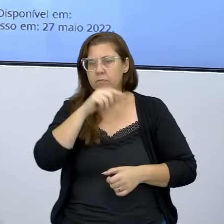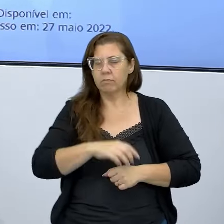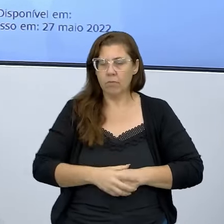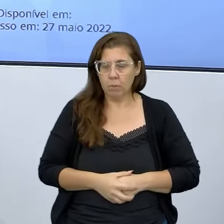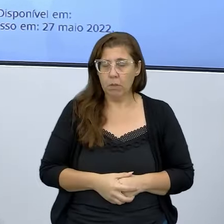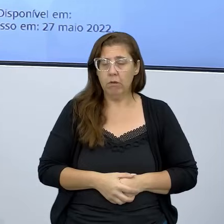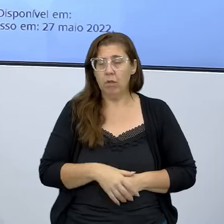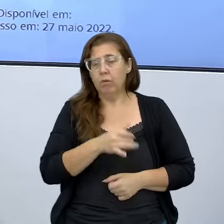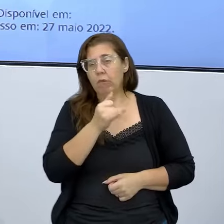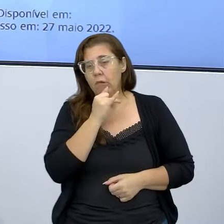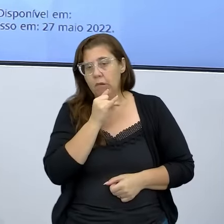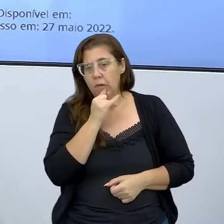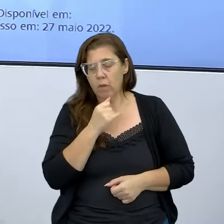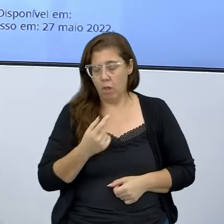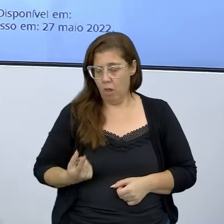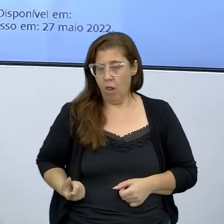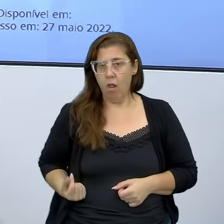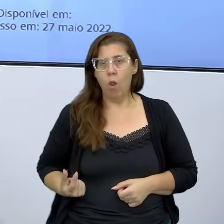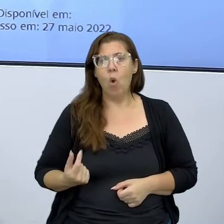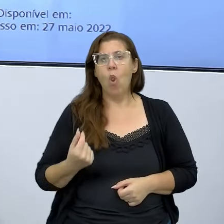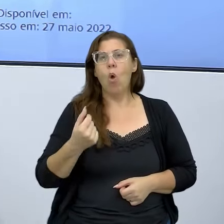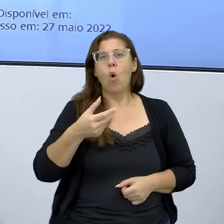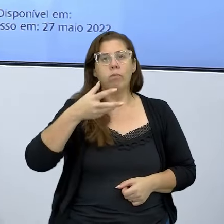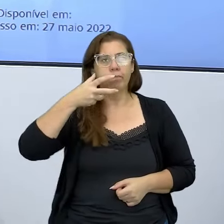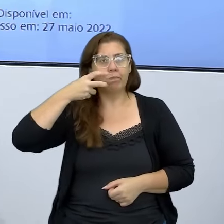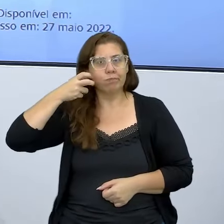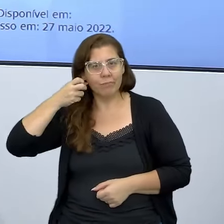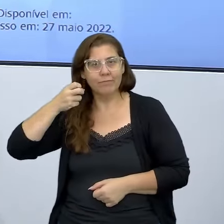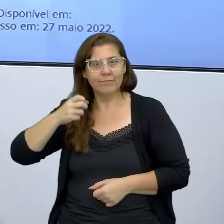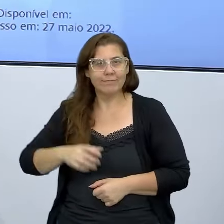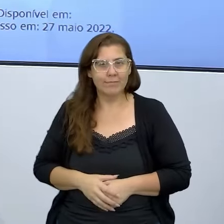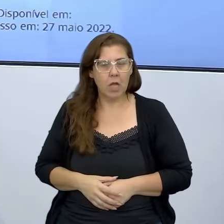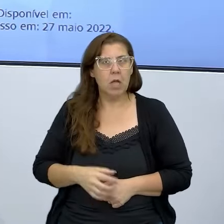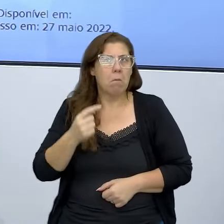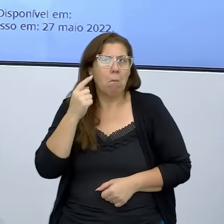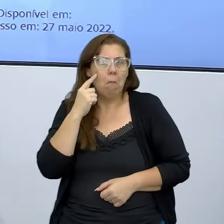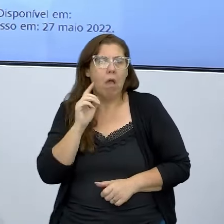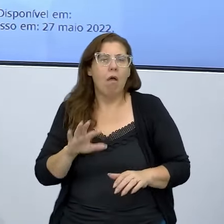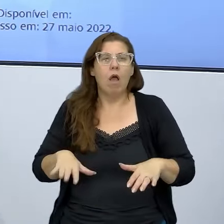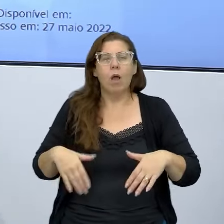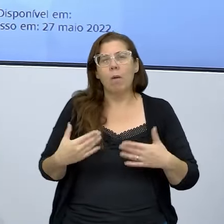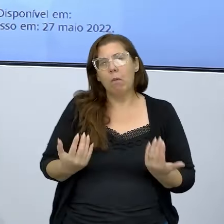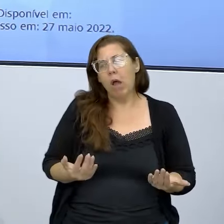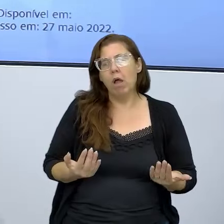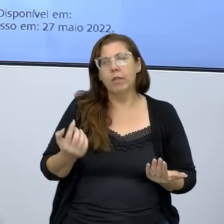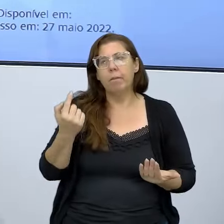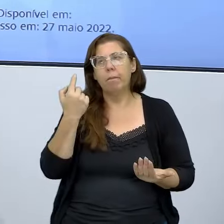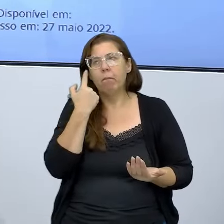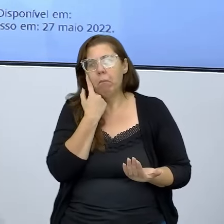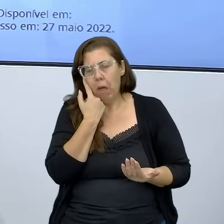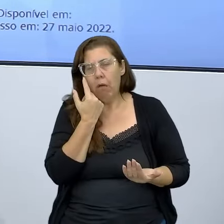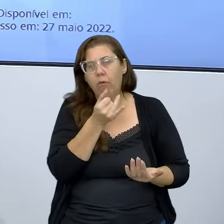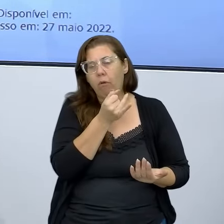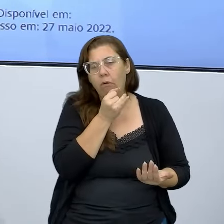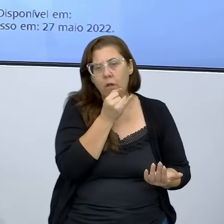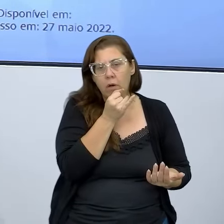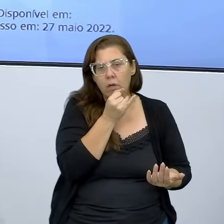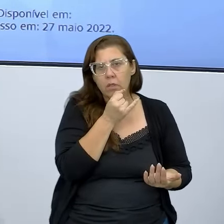por exemplo, do lucro que aquilo vai causar? Né? A gente pode pensar nisso quando a gente fala sobre, por